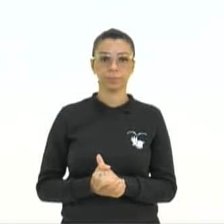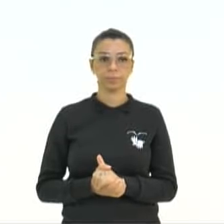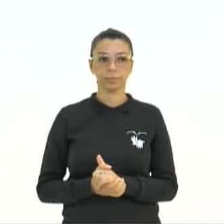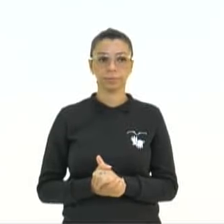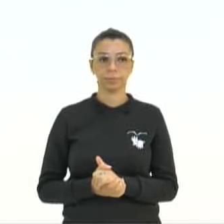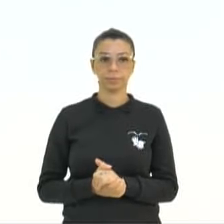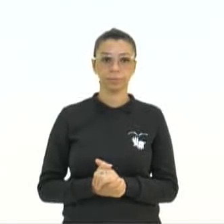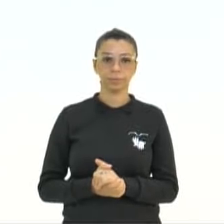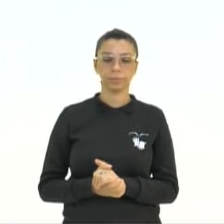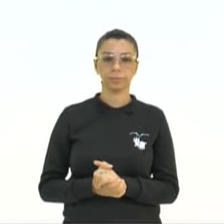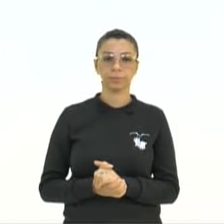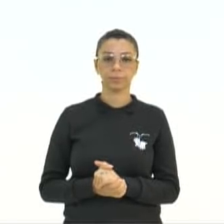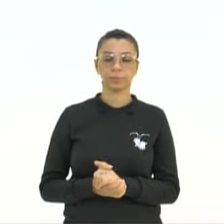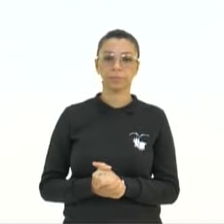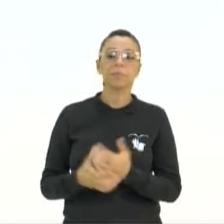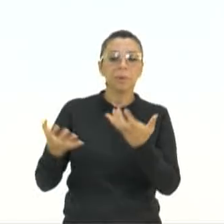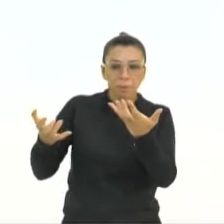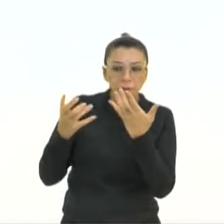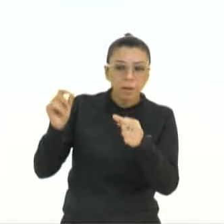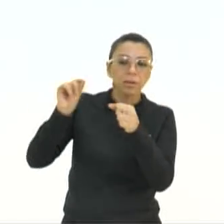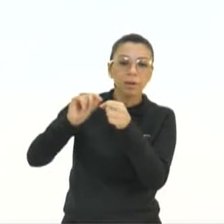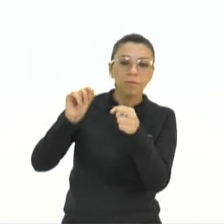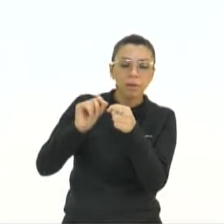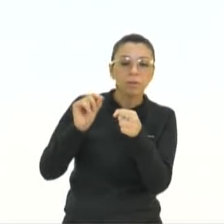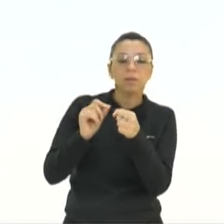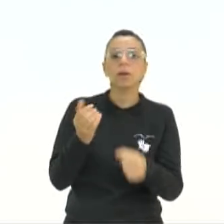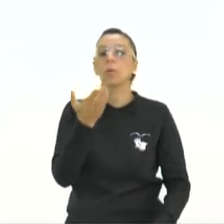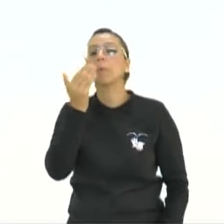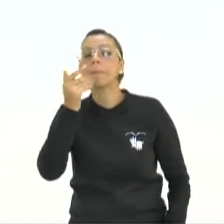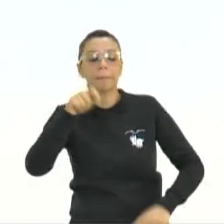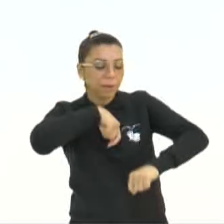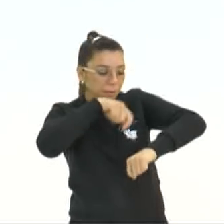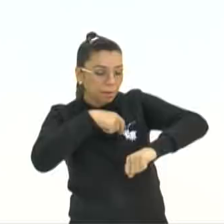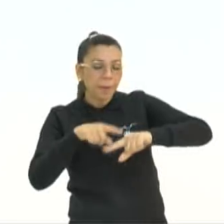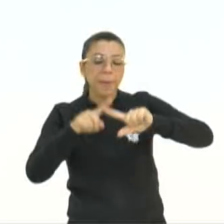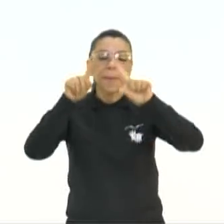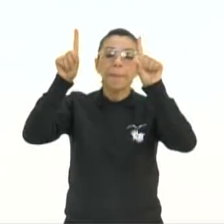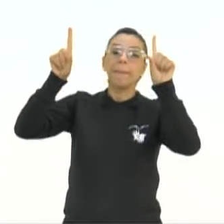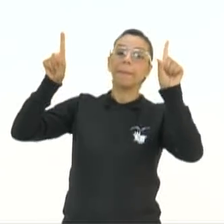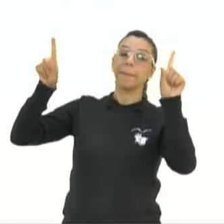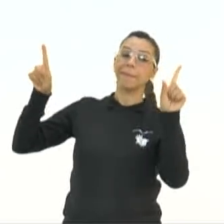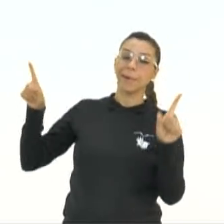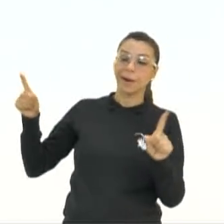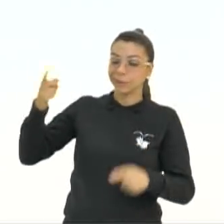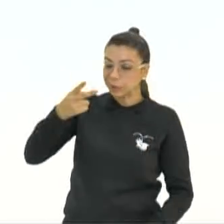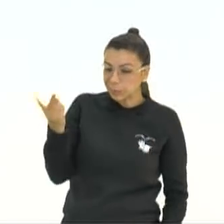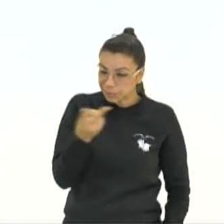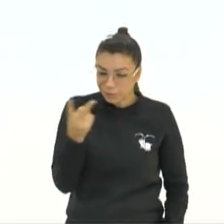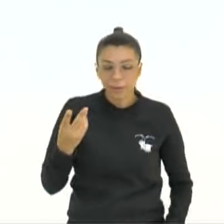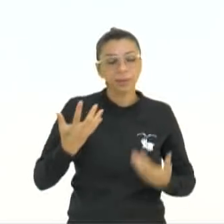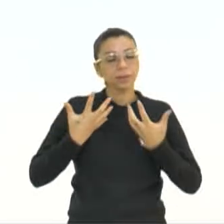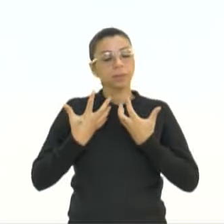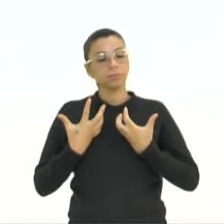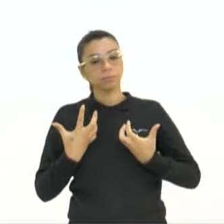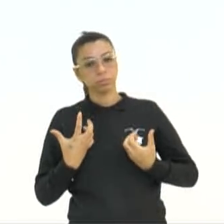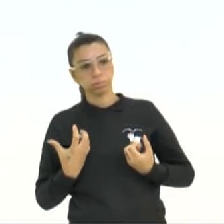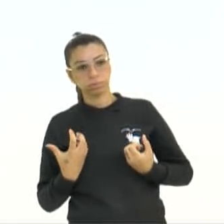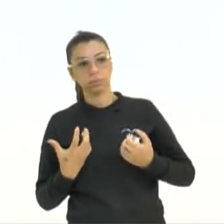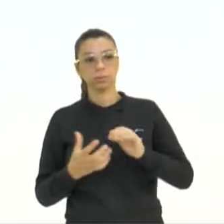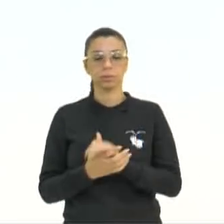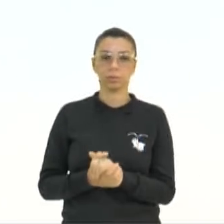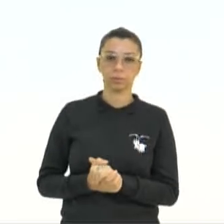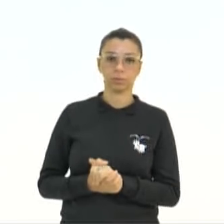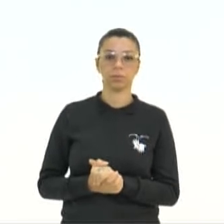so tired. Nós queríamos fazer o jantar, cozinhar, mas estávamos tão cansados, né? Então, não fizemos,